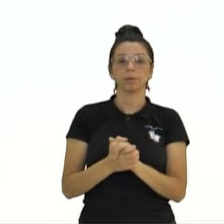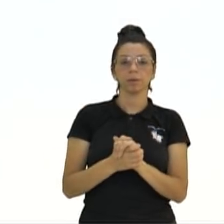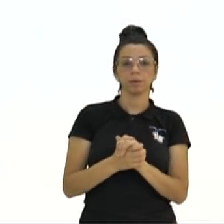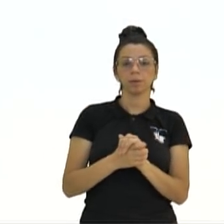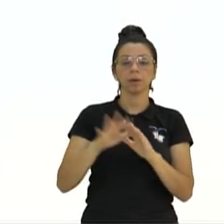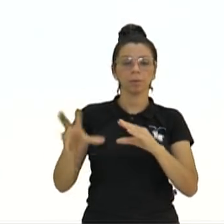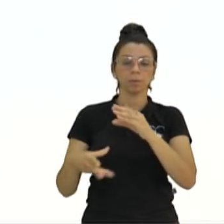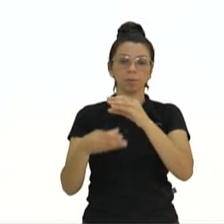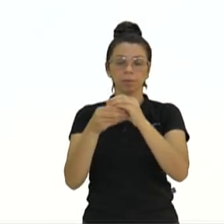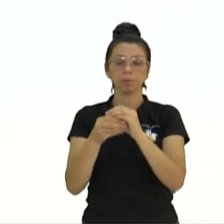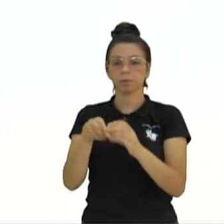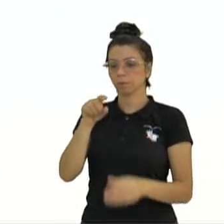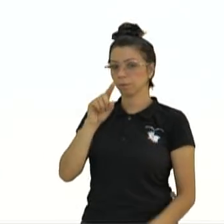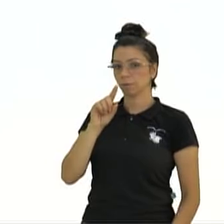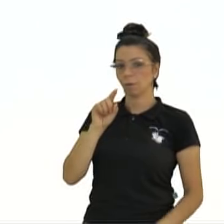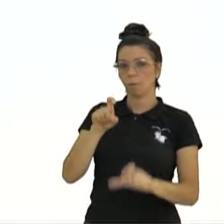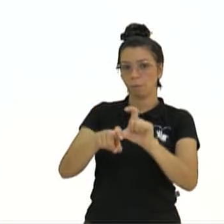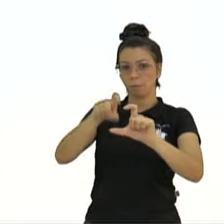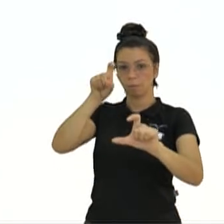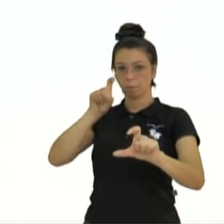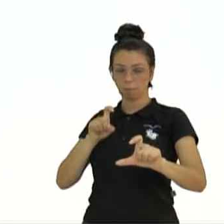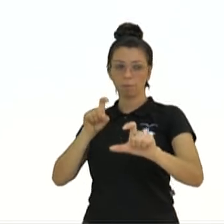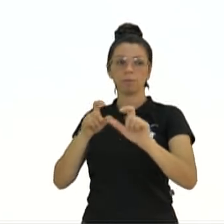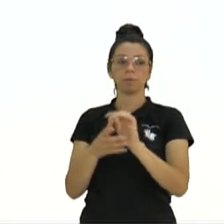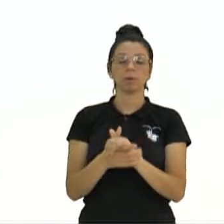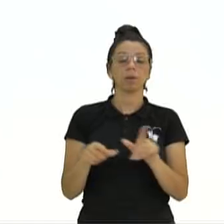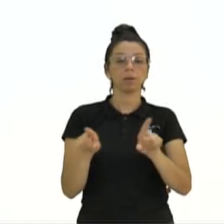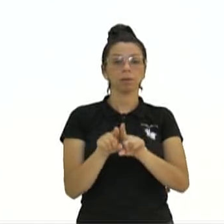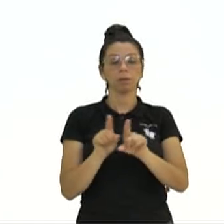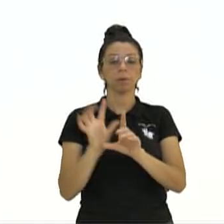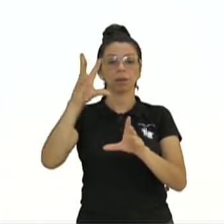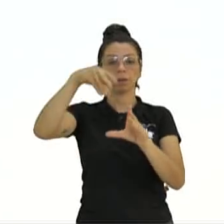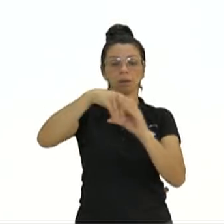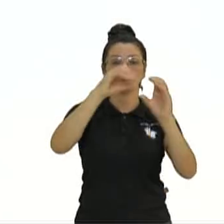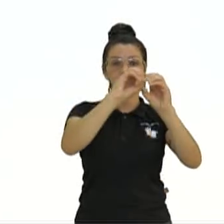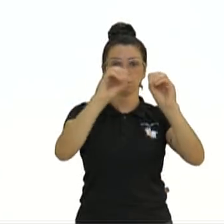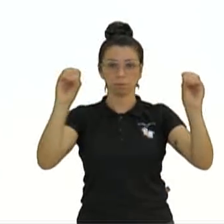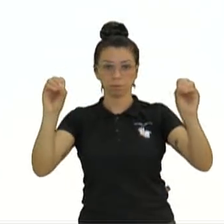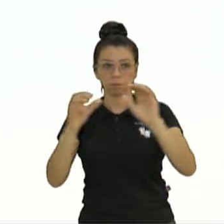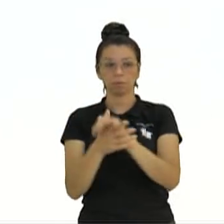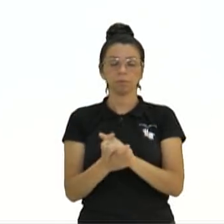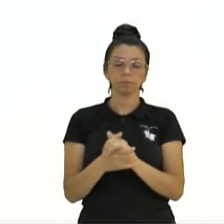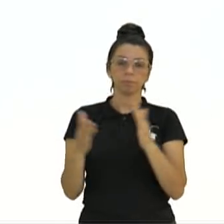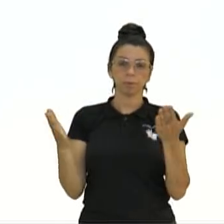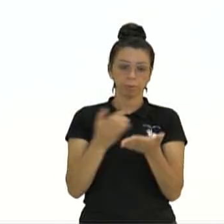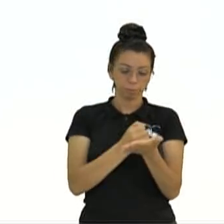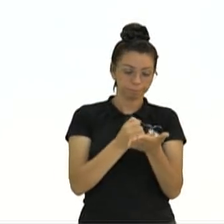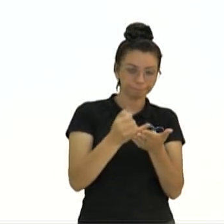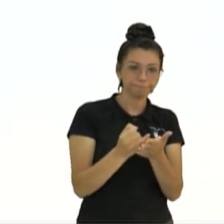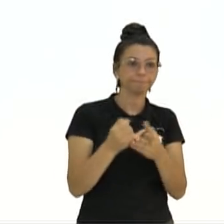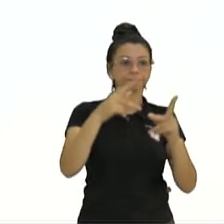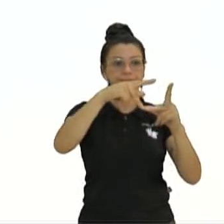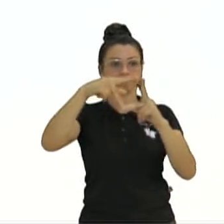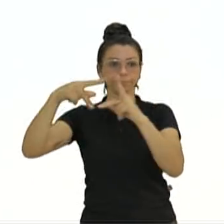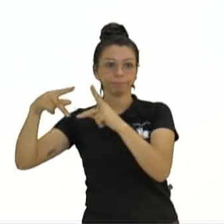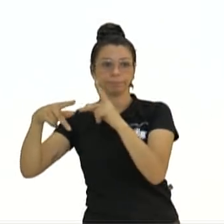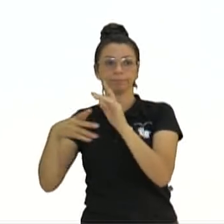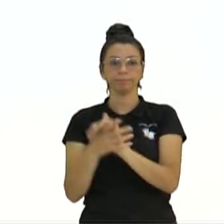que desempenham nas orações. Vamos ler a parte introdutória de uma história em